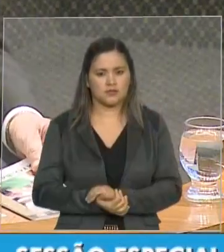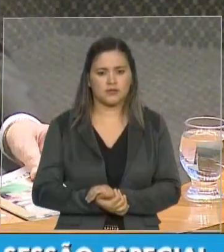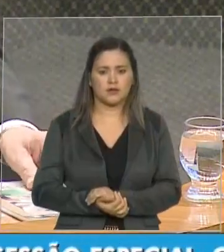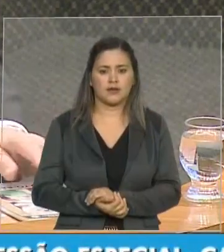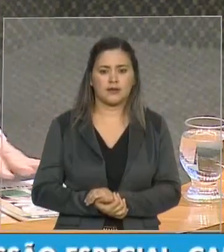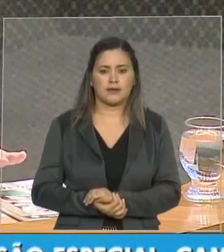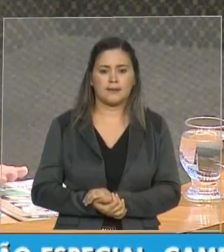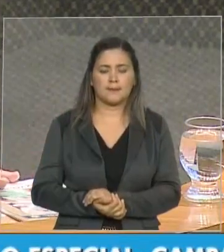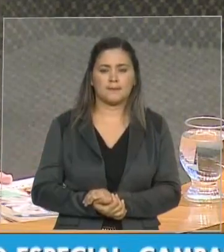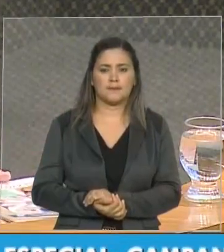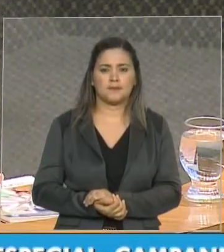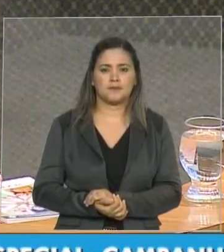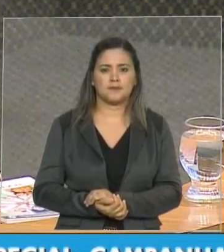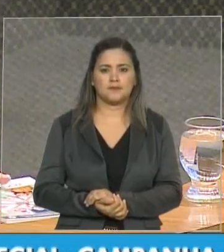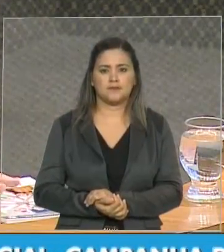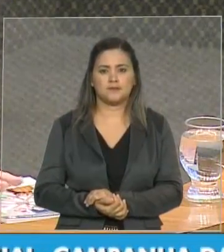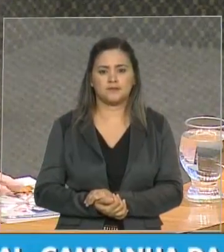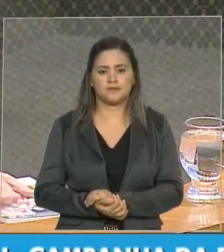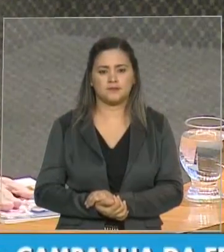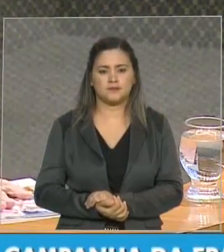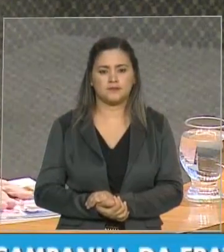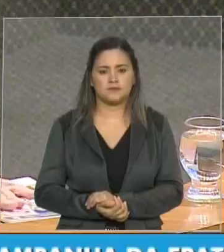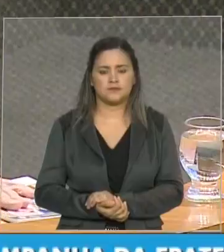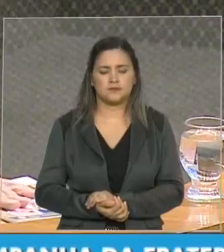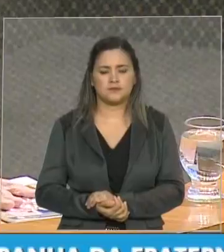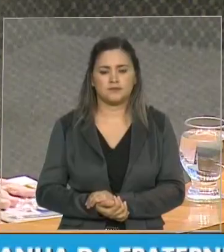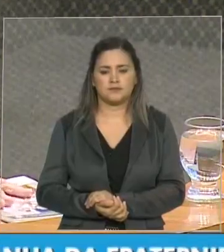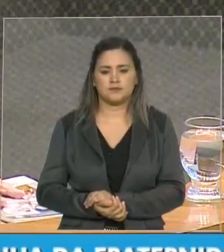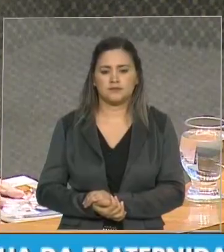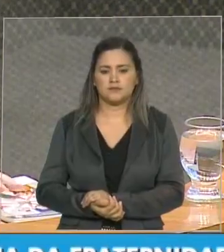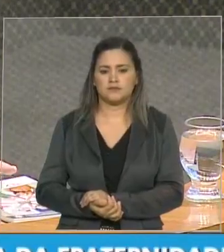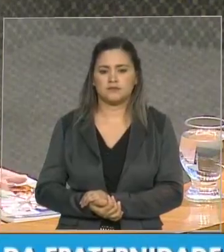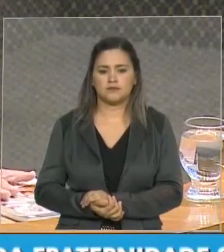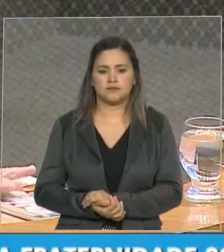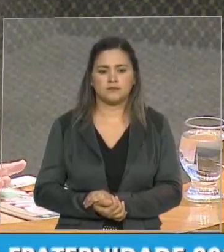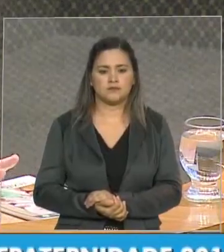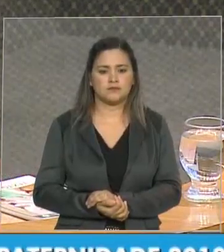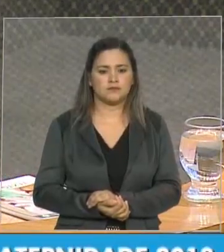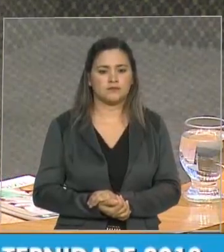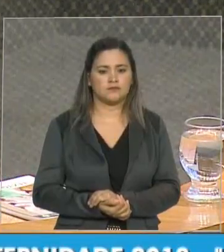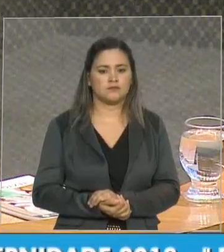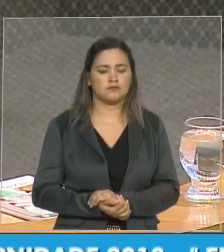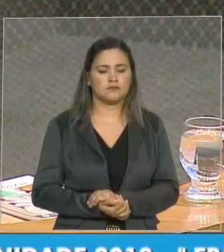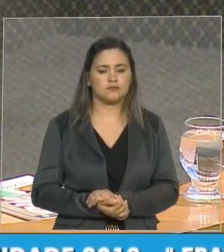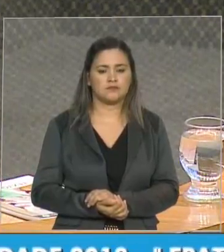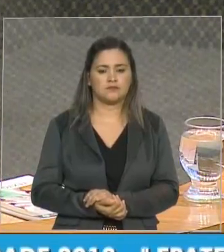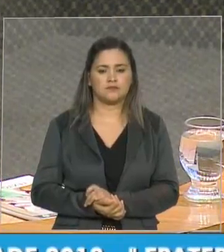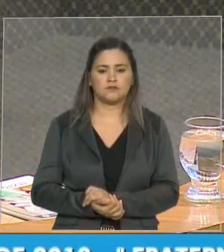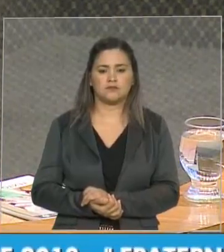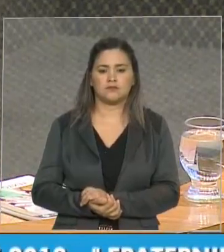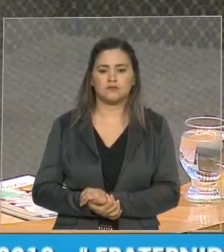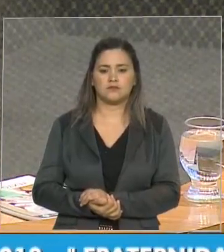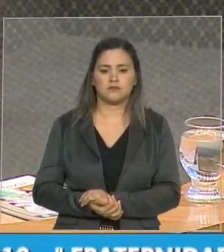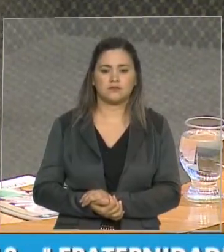abordado. Bom, em primeiro lugar, então, nós temos que ver, olhar.